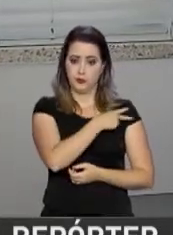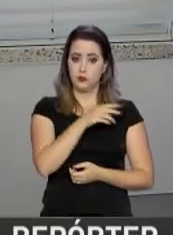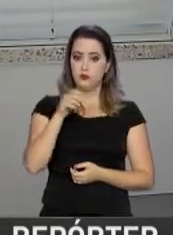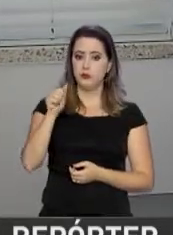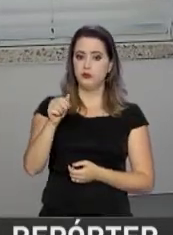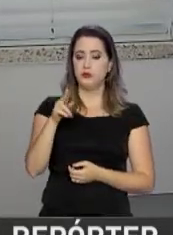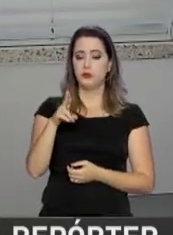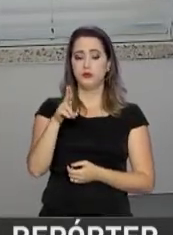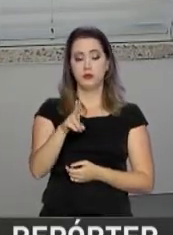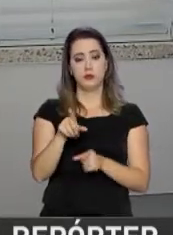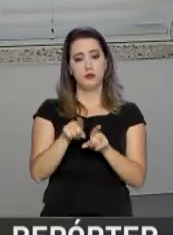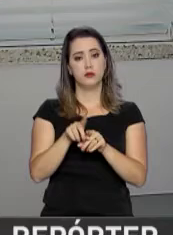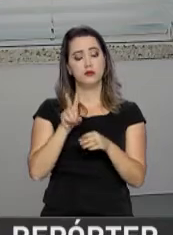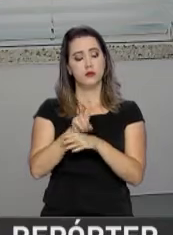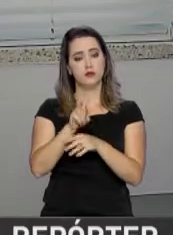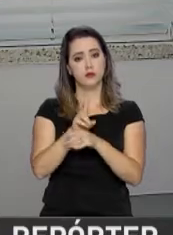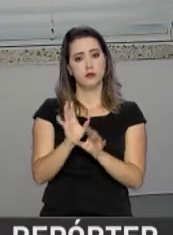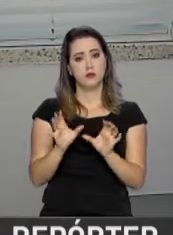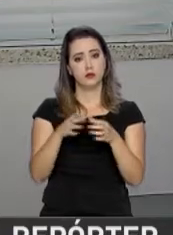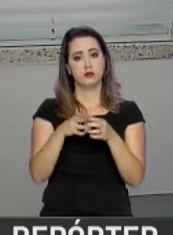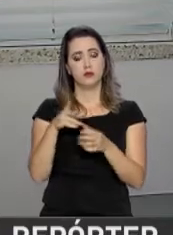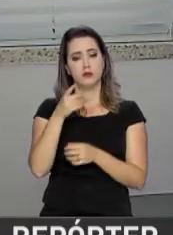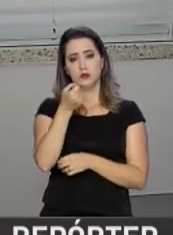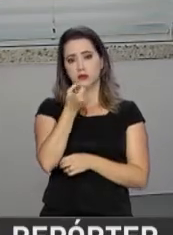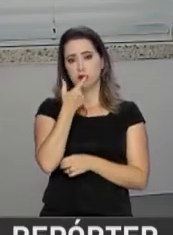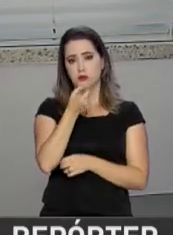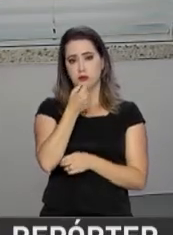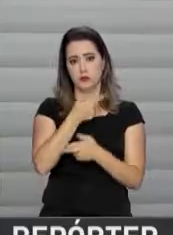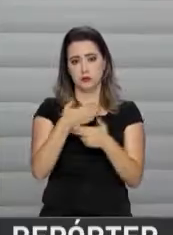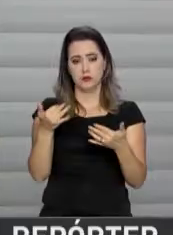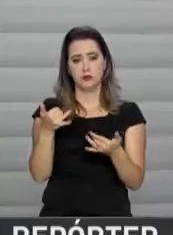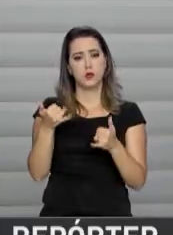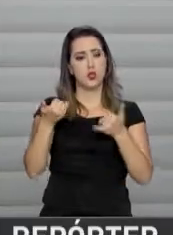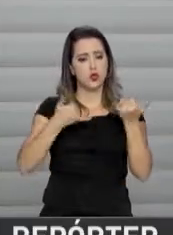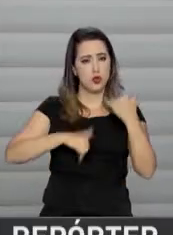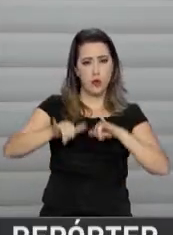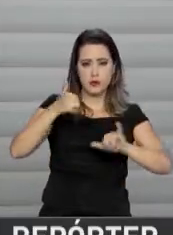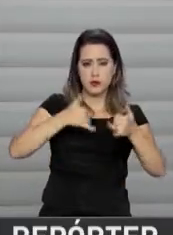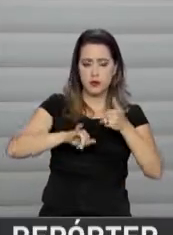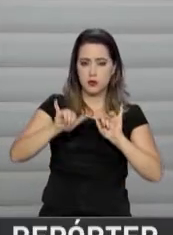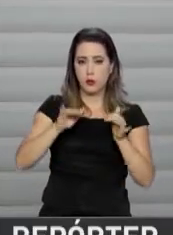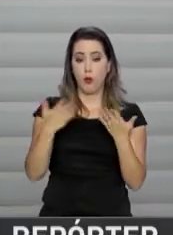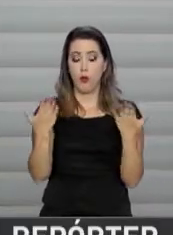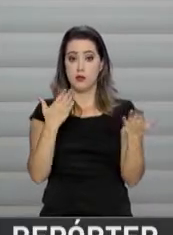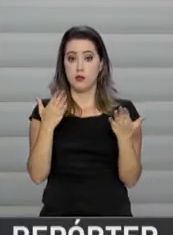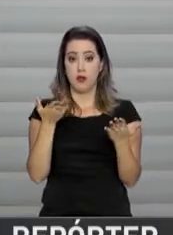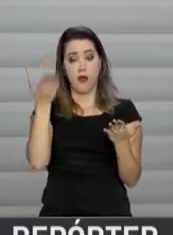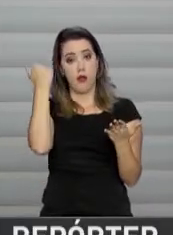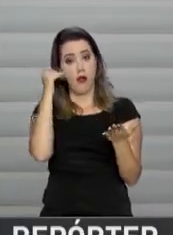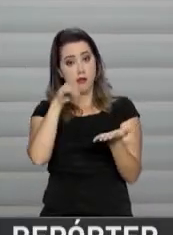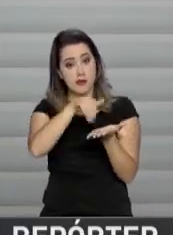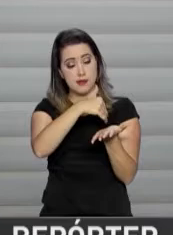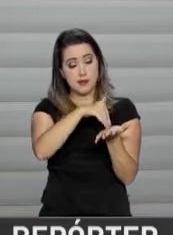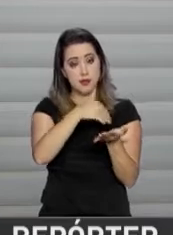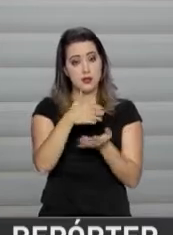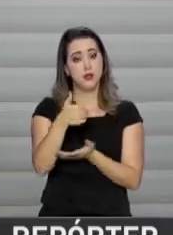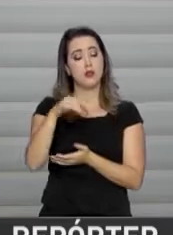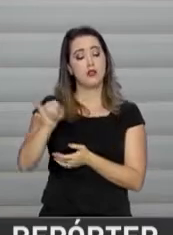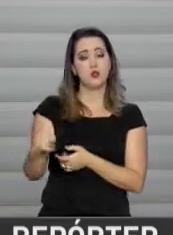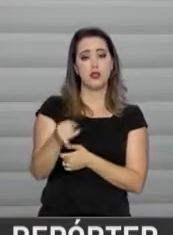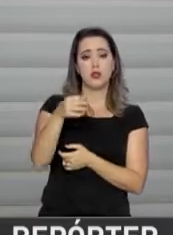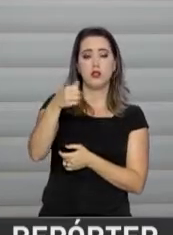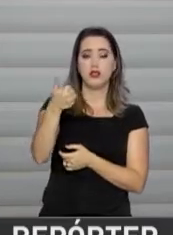defende que patentes de medicamentos e de produtos químicos registradas entre janeiro de 1995